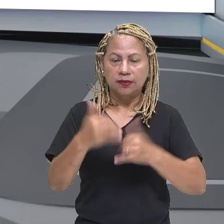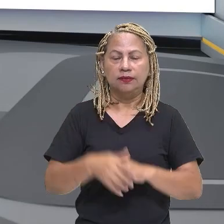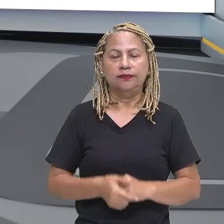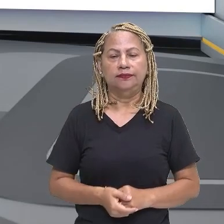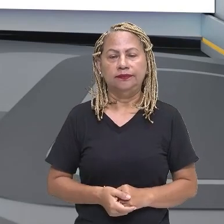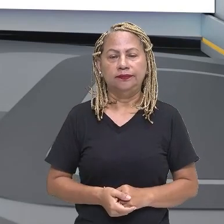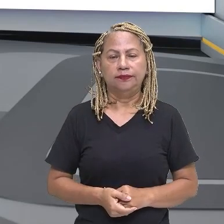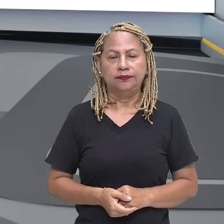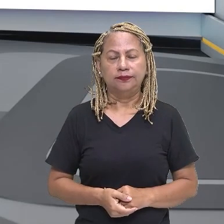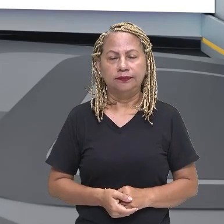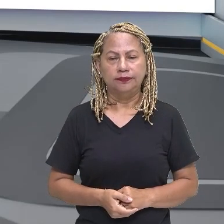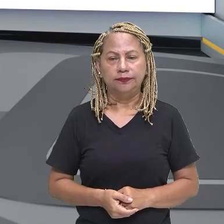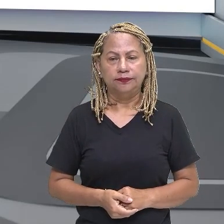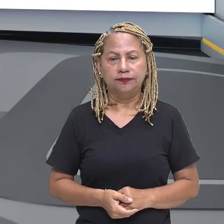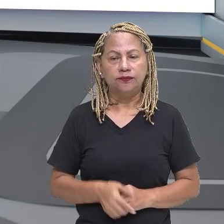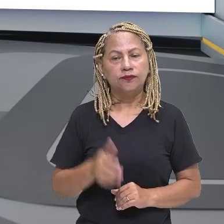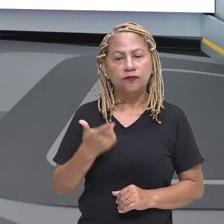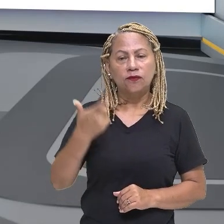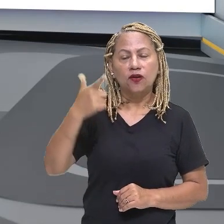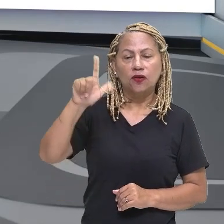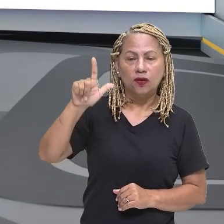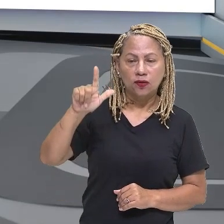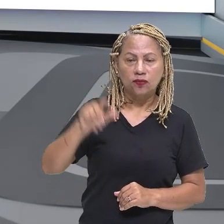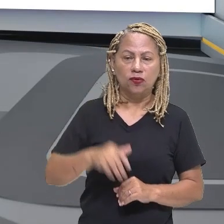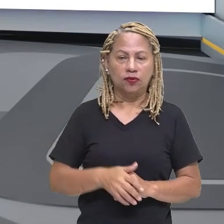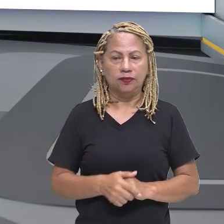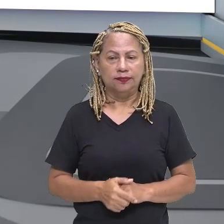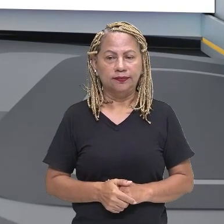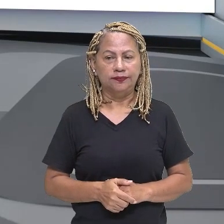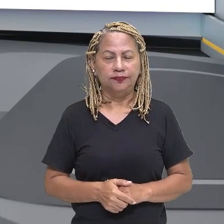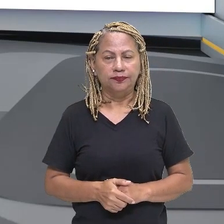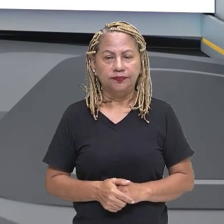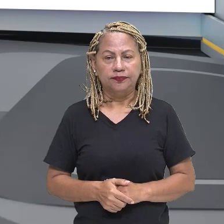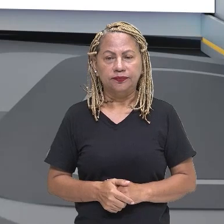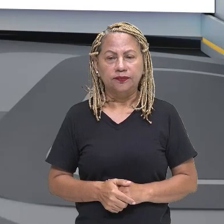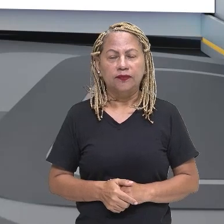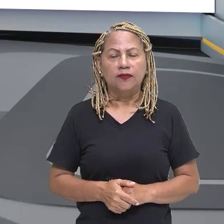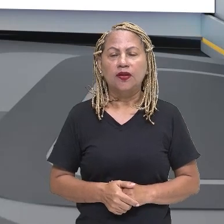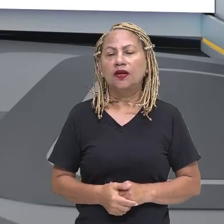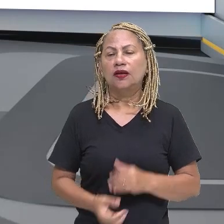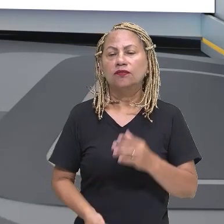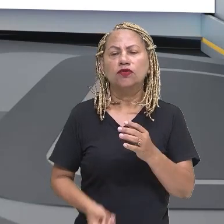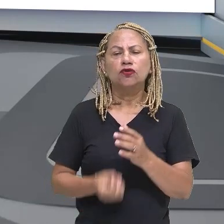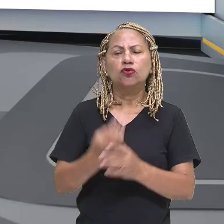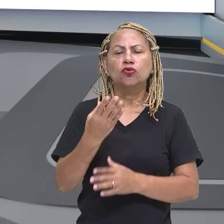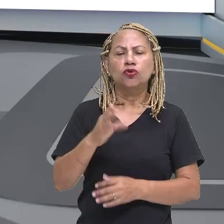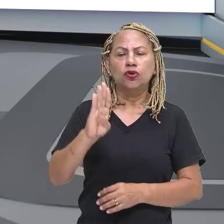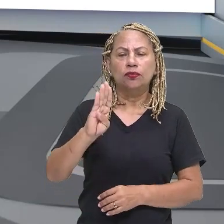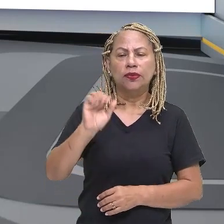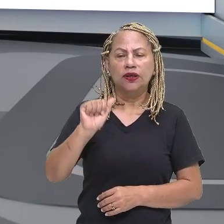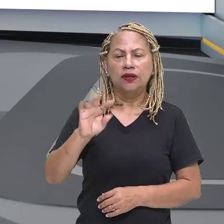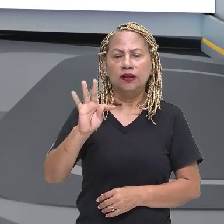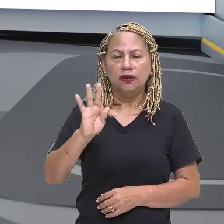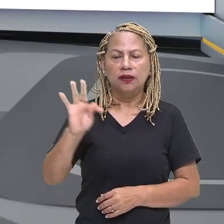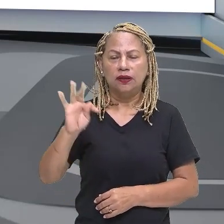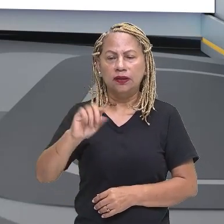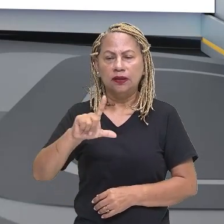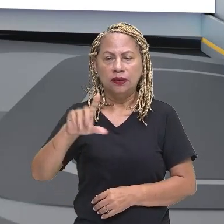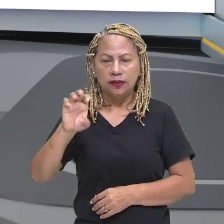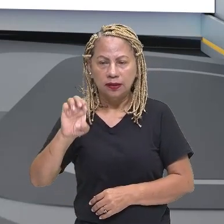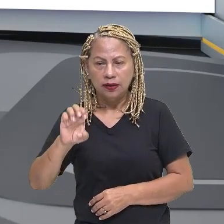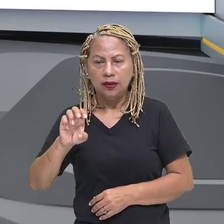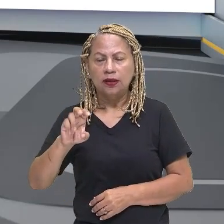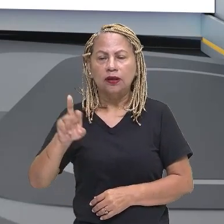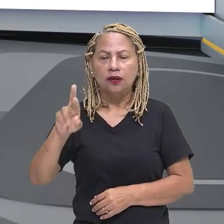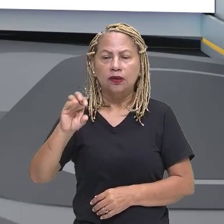próximo. Battle Royale. O Battle Royale, sua origem remonta a um livro intitulado Battle Royale,